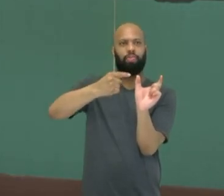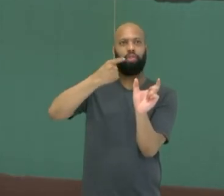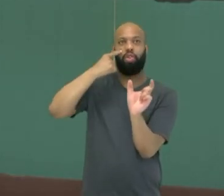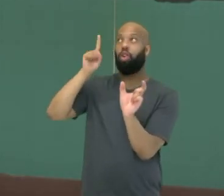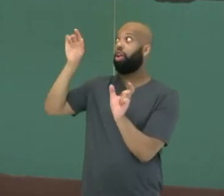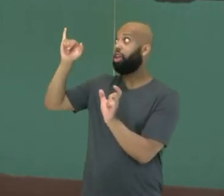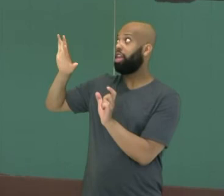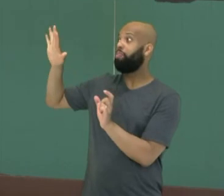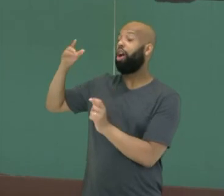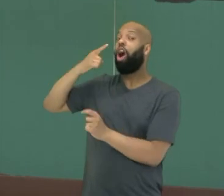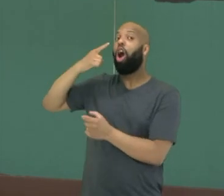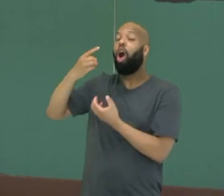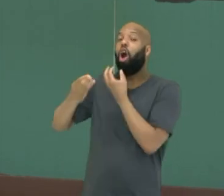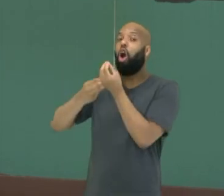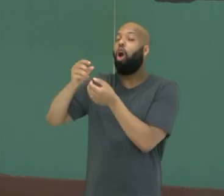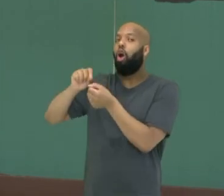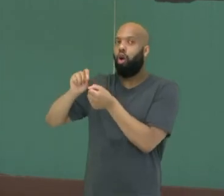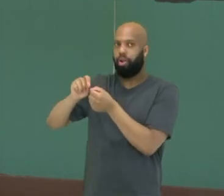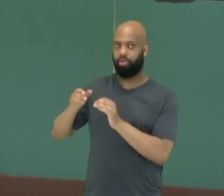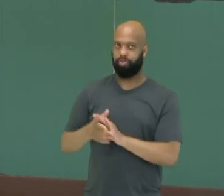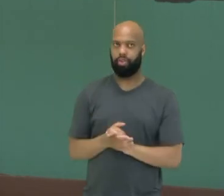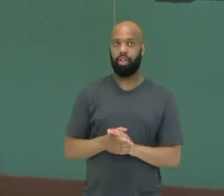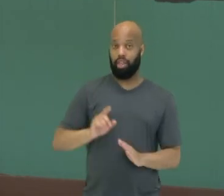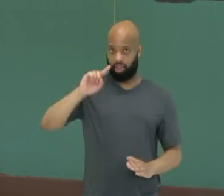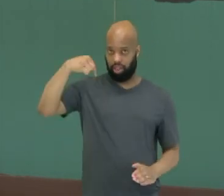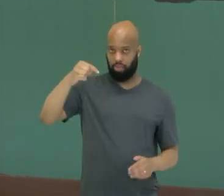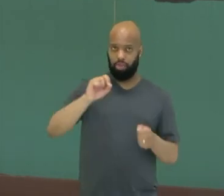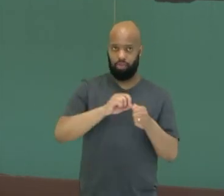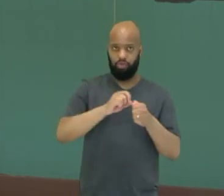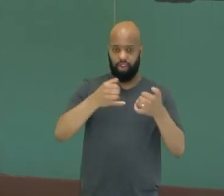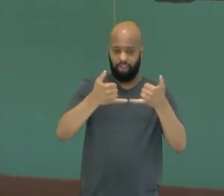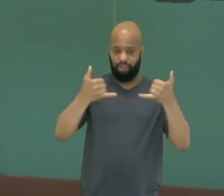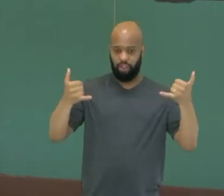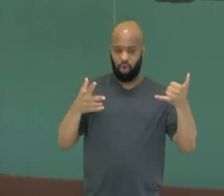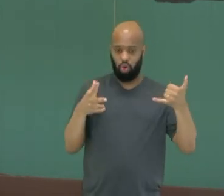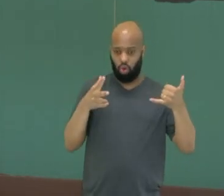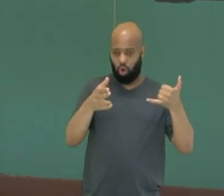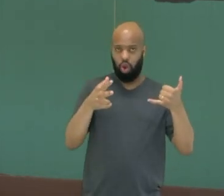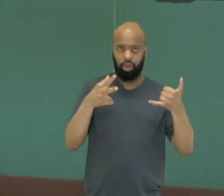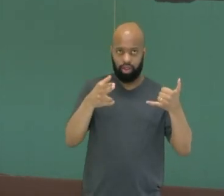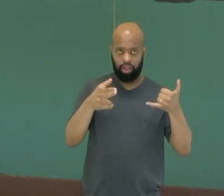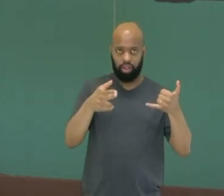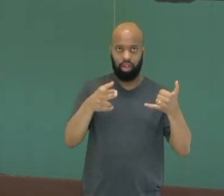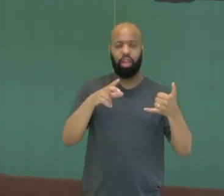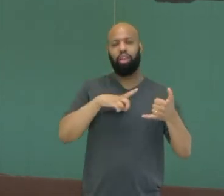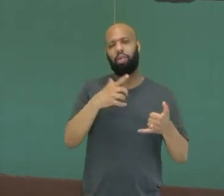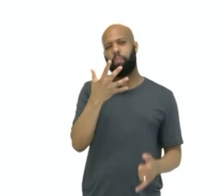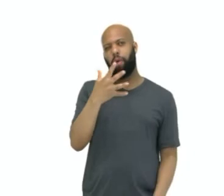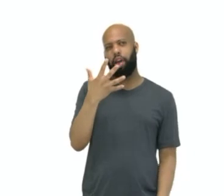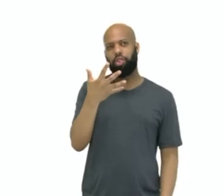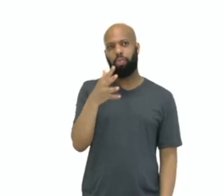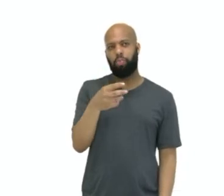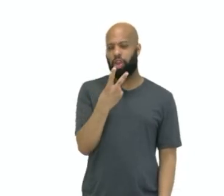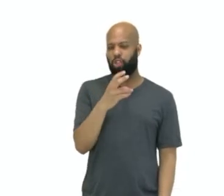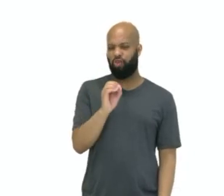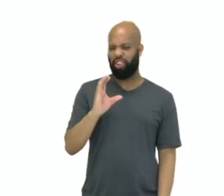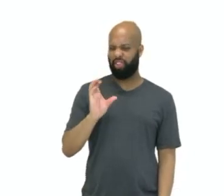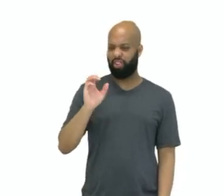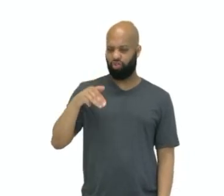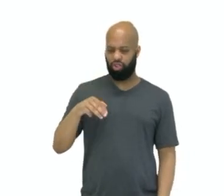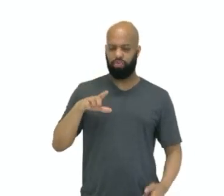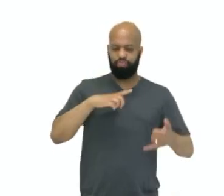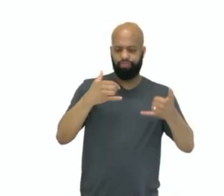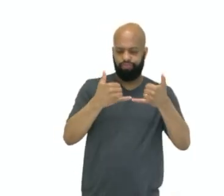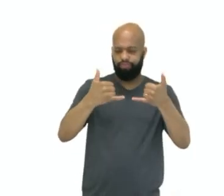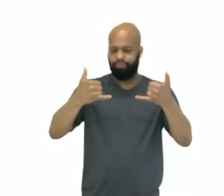para vocês observarem como vai ficar. Depois, corte 2 fios de aproximadamente 20 centímetros de